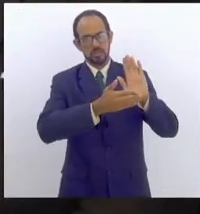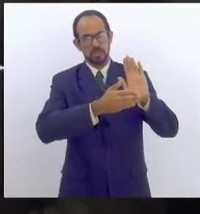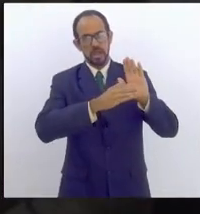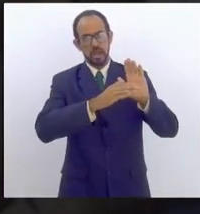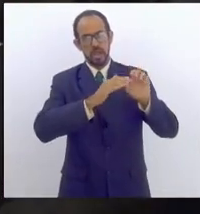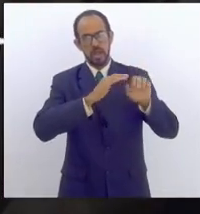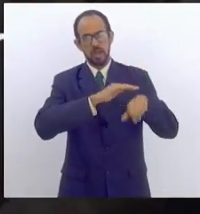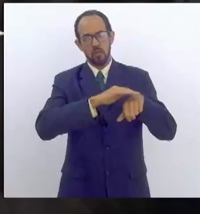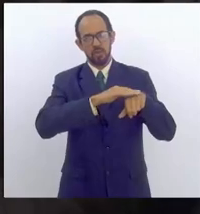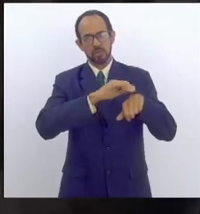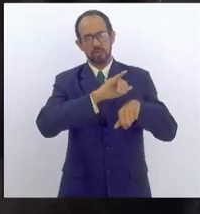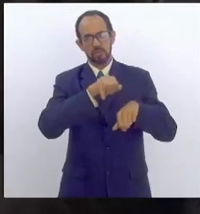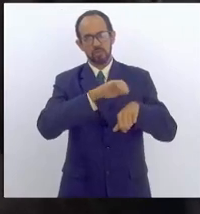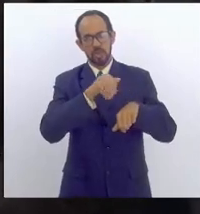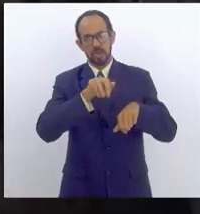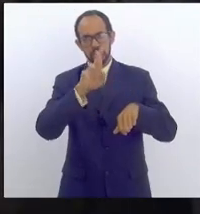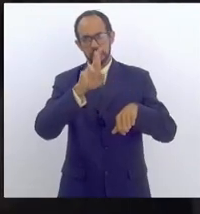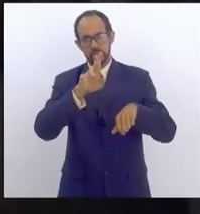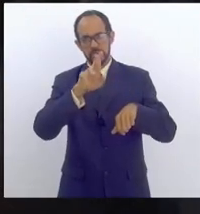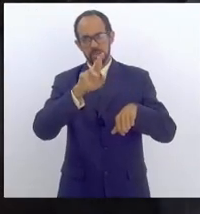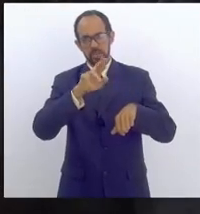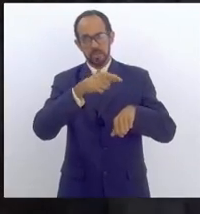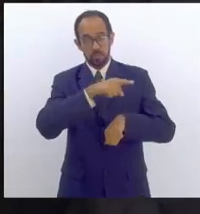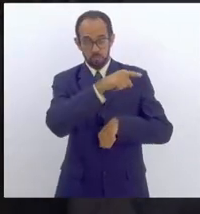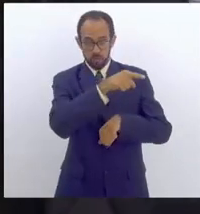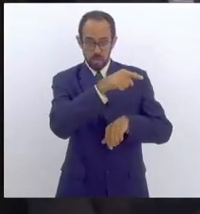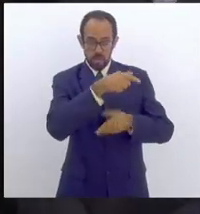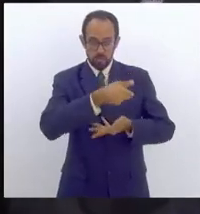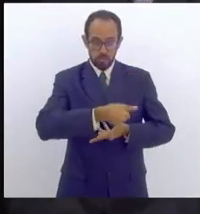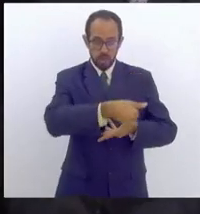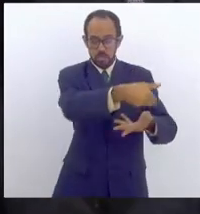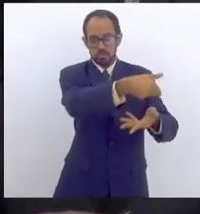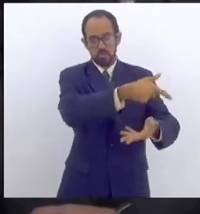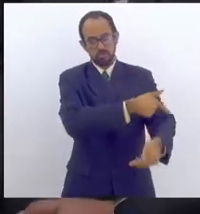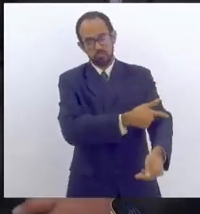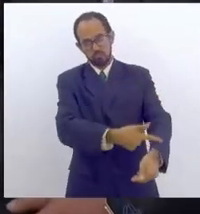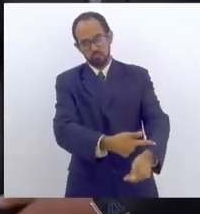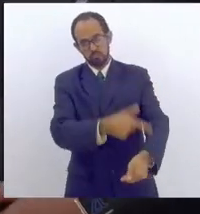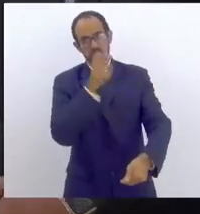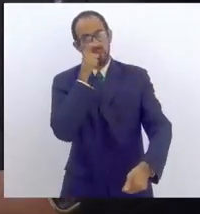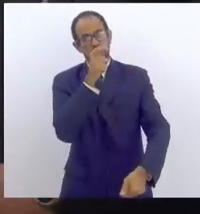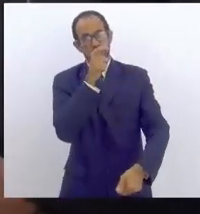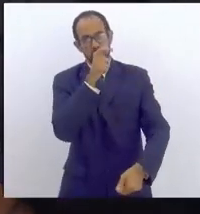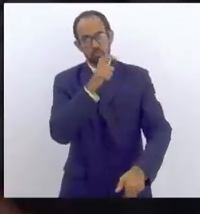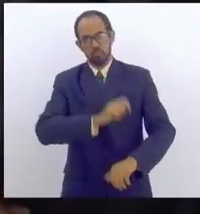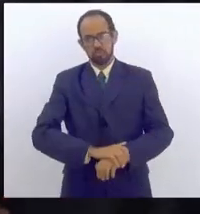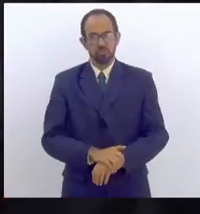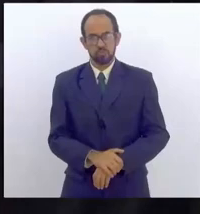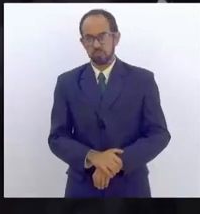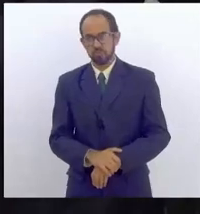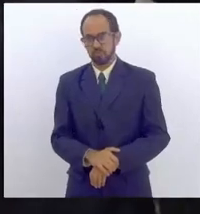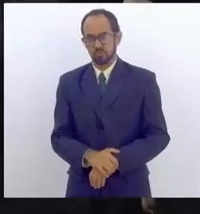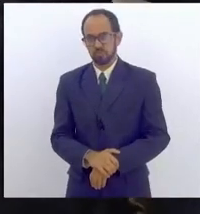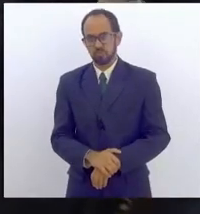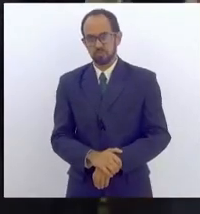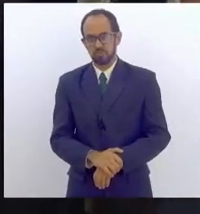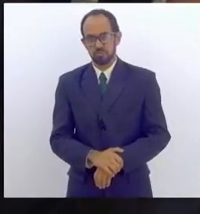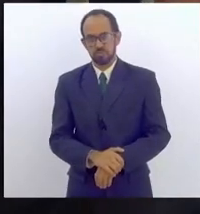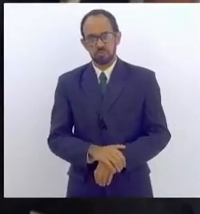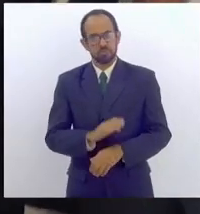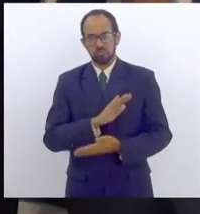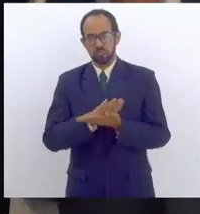e por ele fui recebido com cortesia e atenção. absolutamente nada a